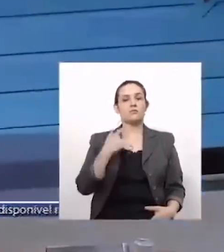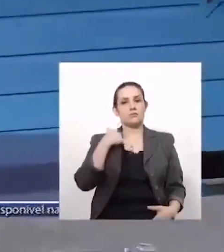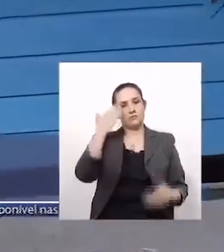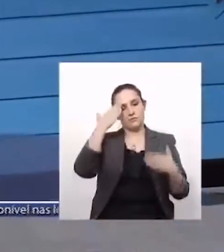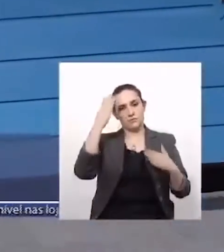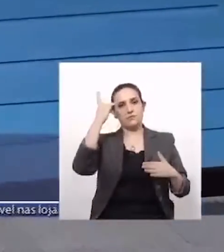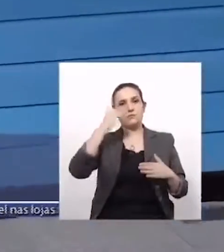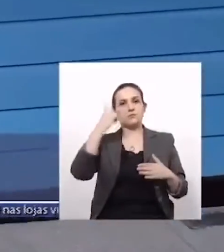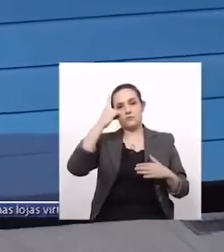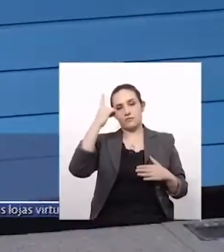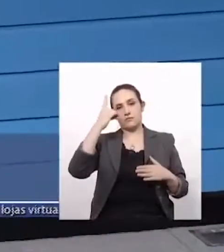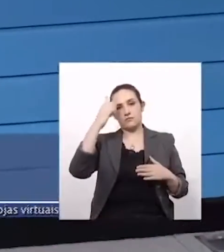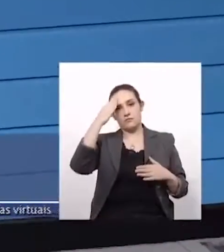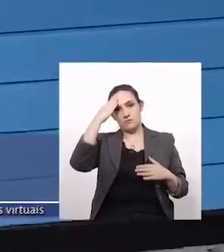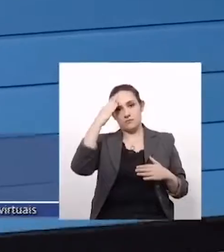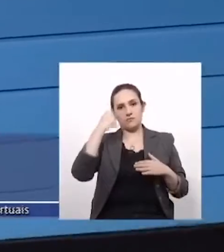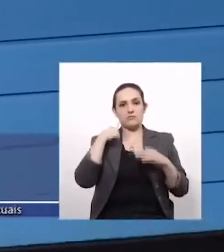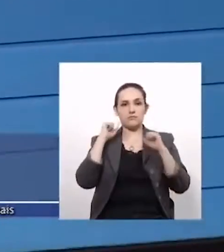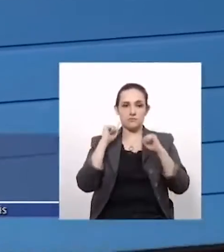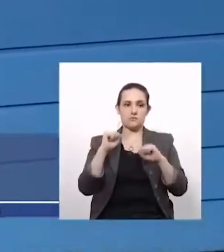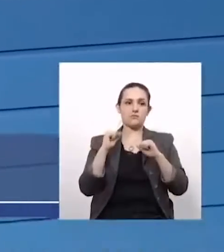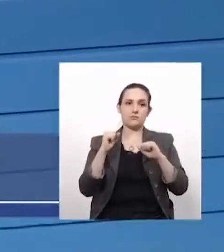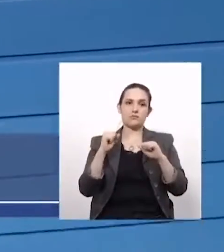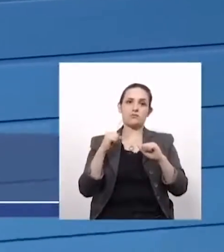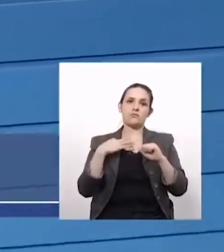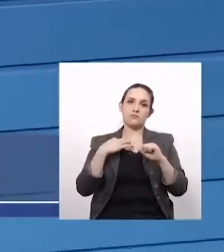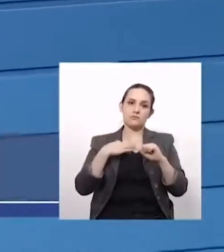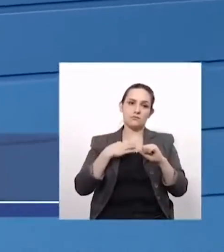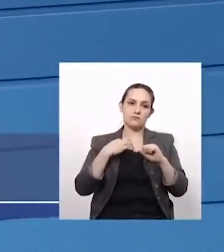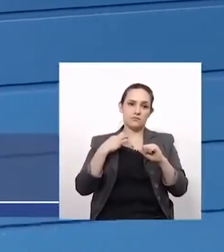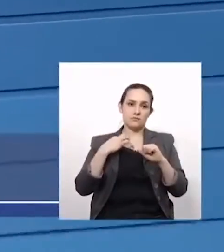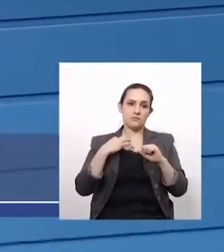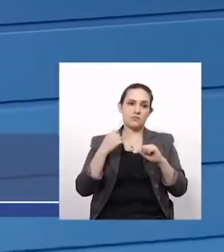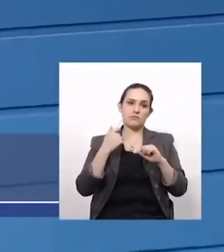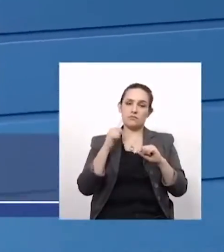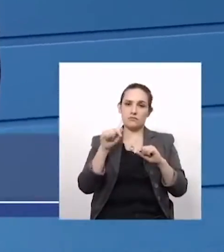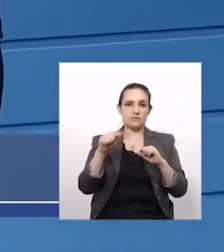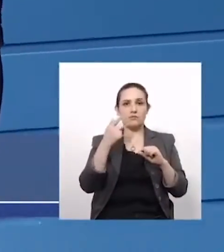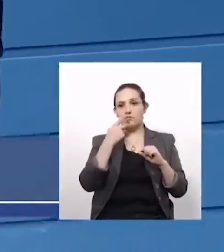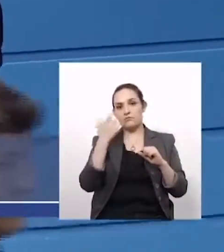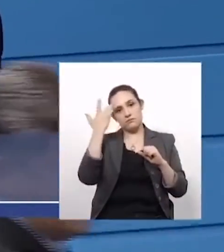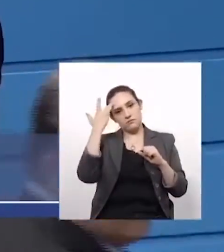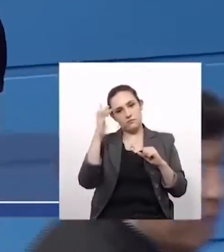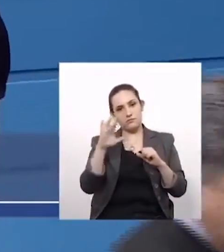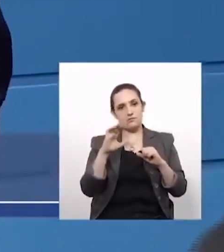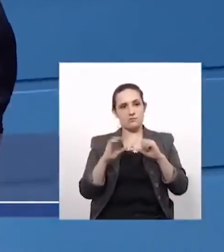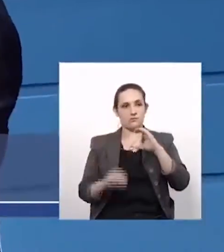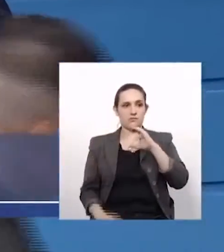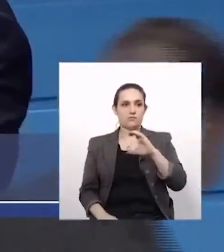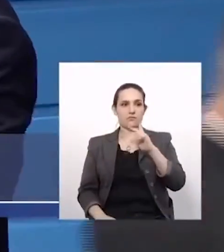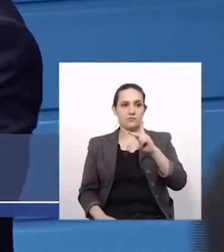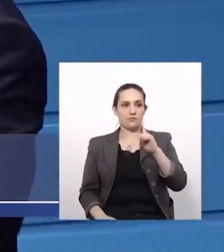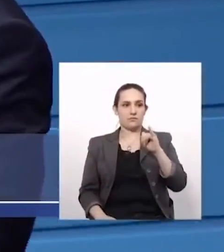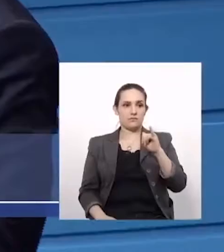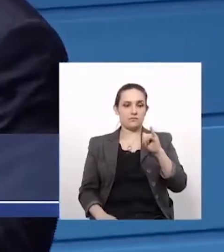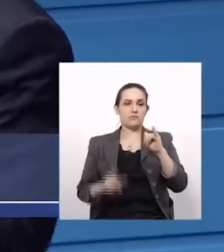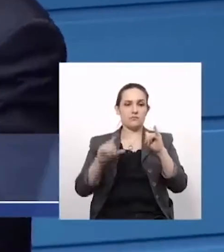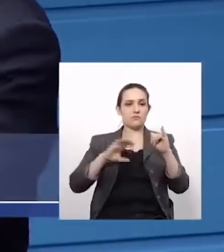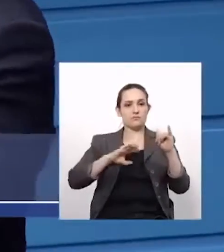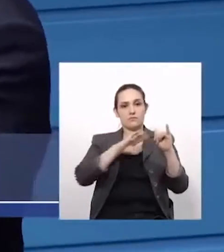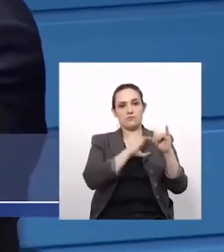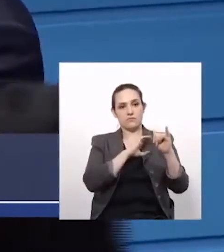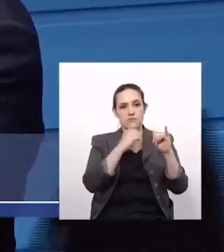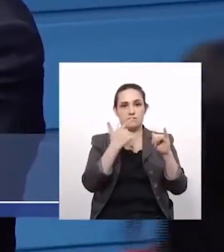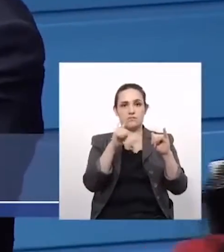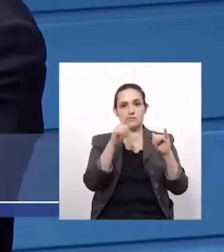E coloco à disposição, Vossa Excelência disse que não tinha essa CPI do deputado Capitão Contar, não